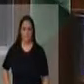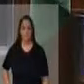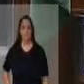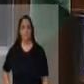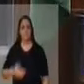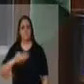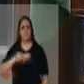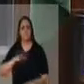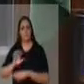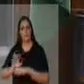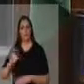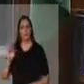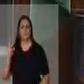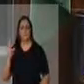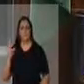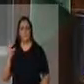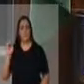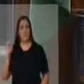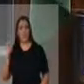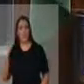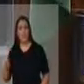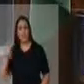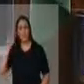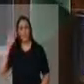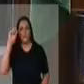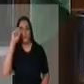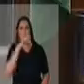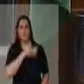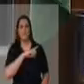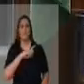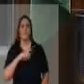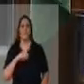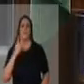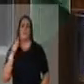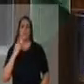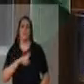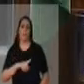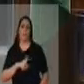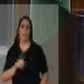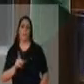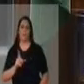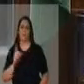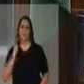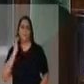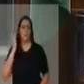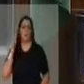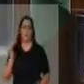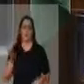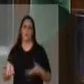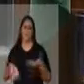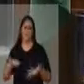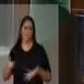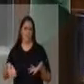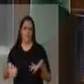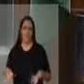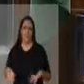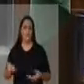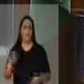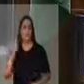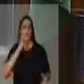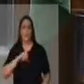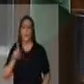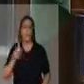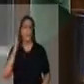e aqui represento, lá nós temos dificuldades muito grandes, que diz respeito não apenas à prevenção, mas também com relação